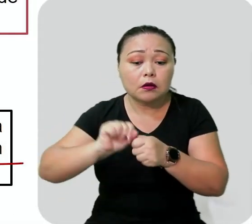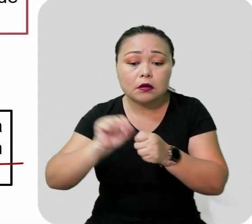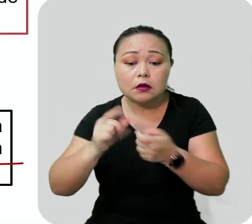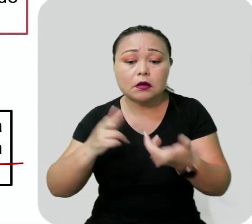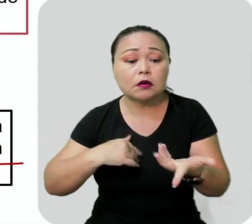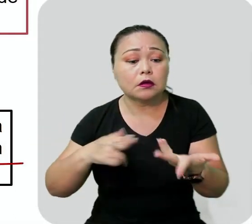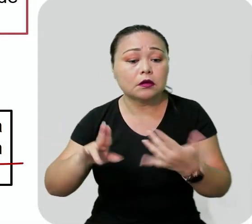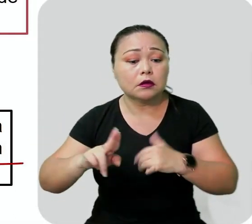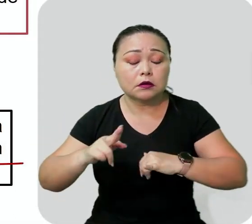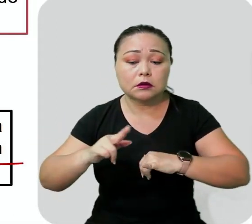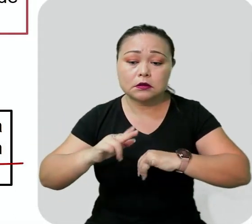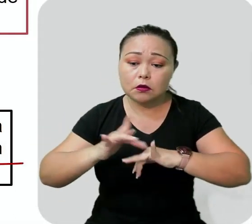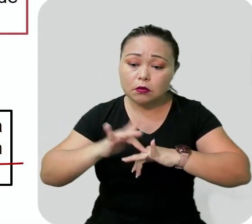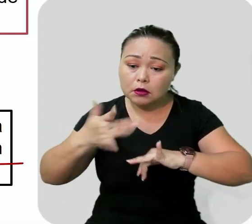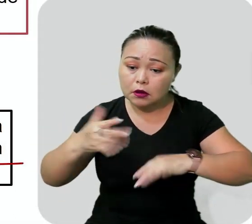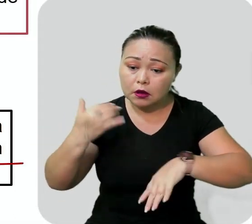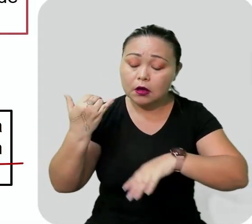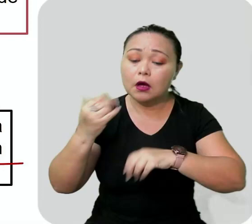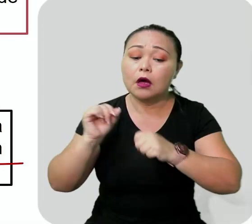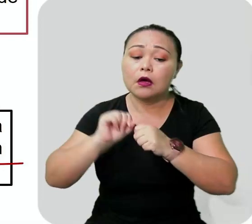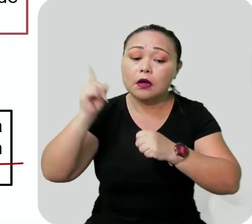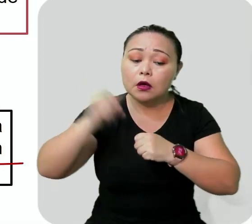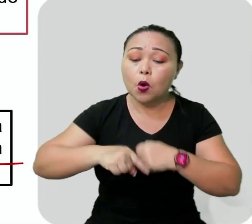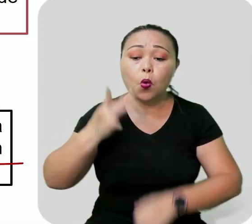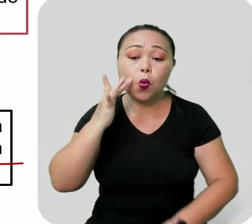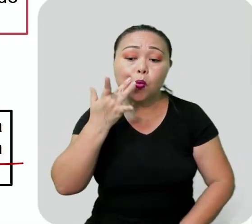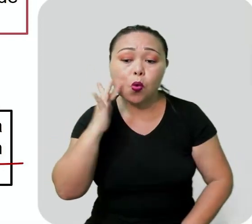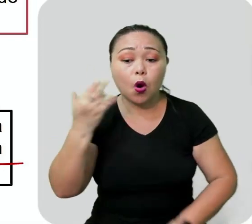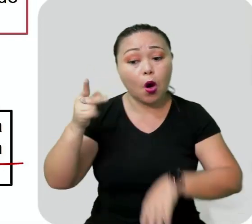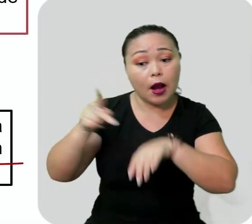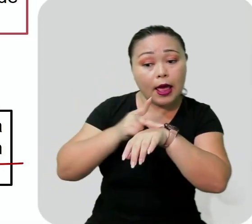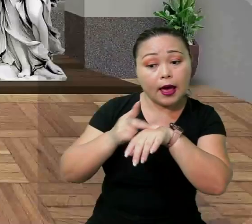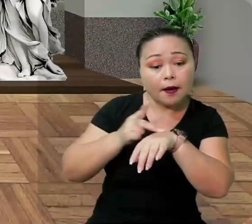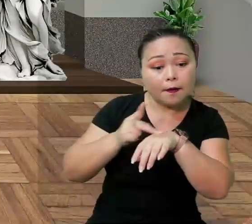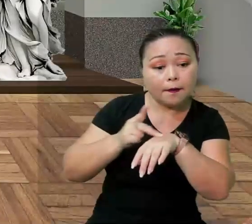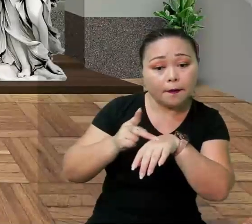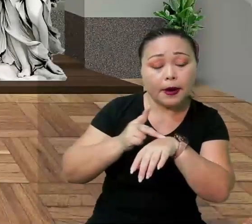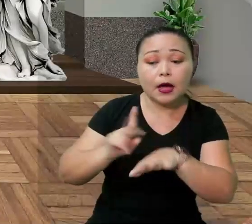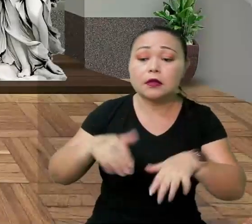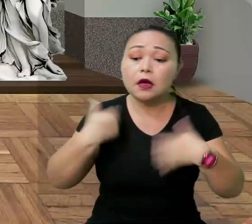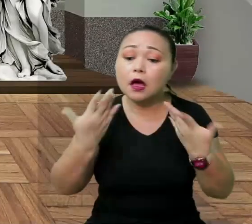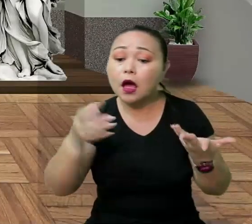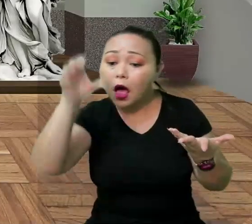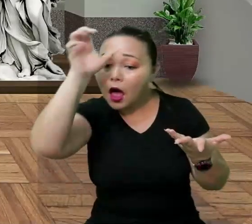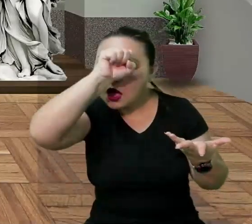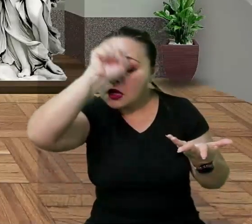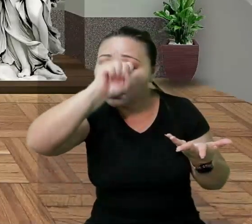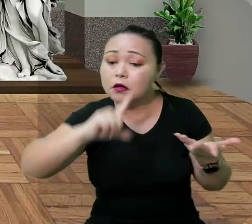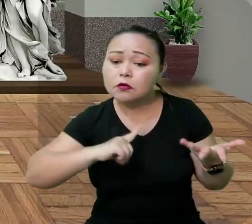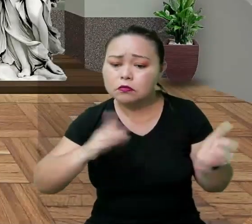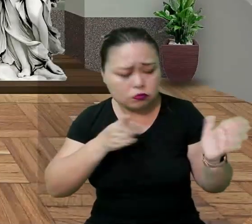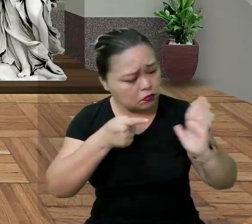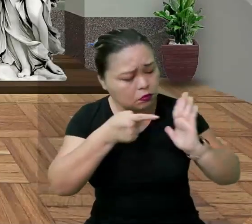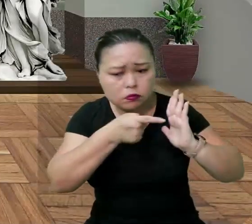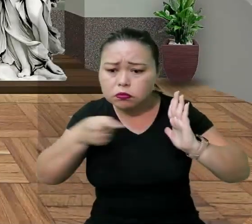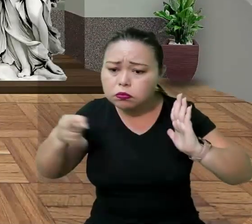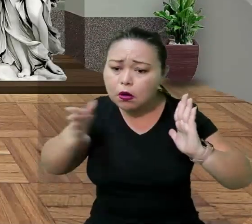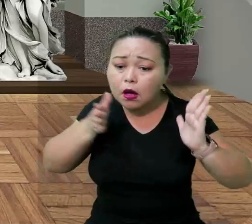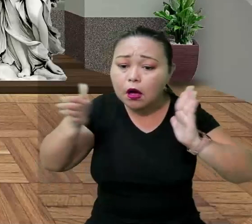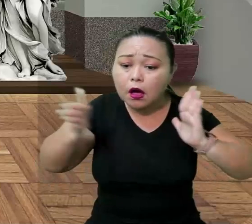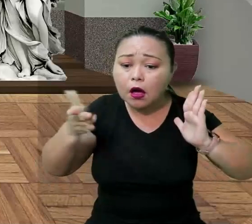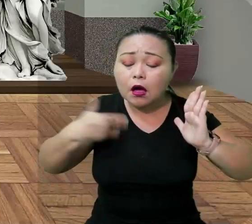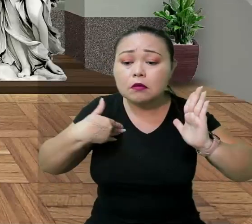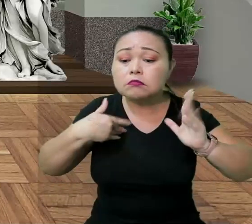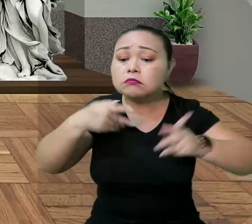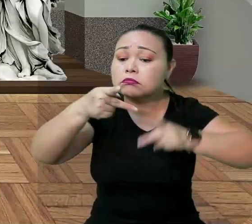também a prata. Então, legal. É bom que vocês aprenderam agora esse período